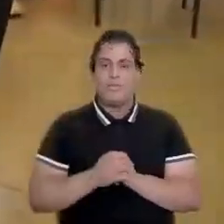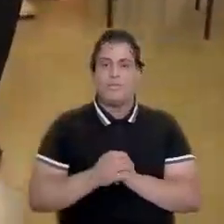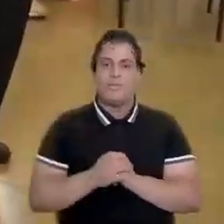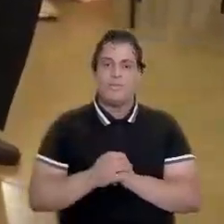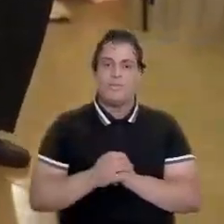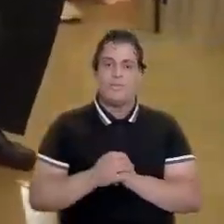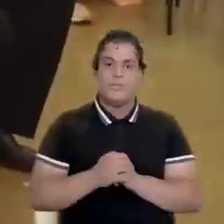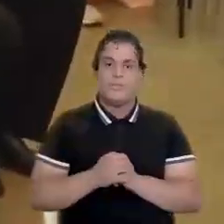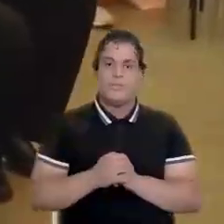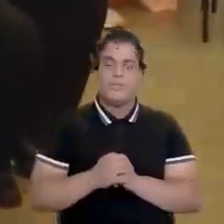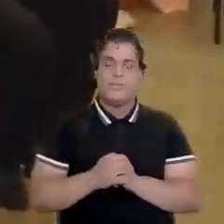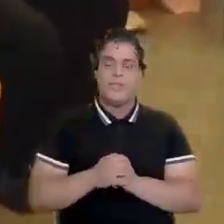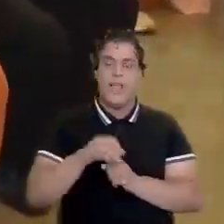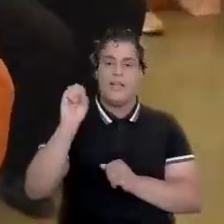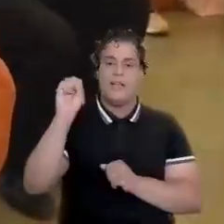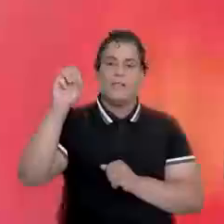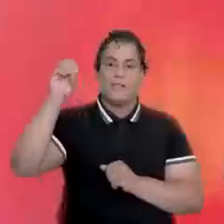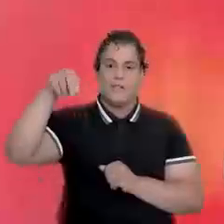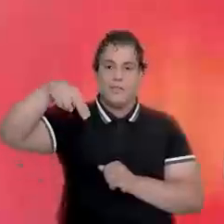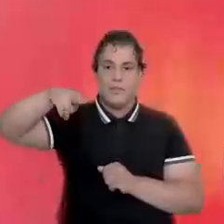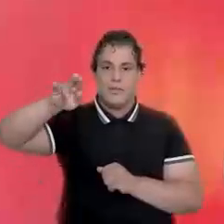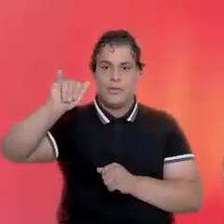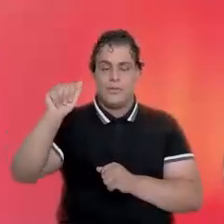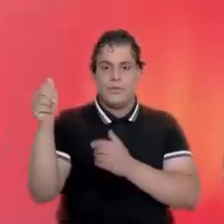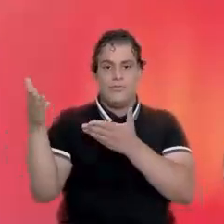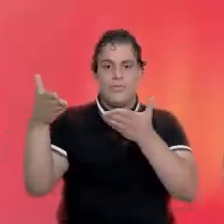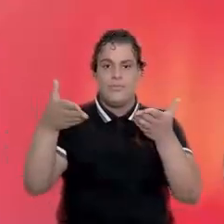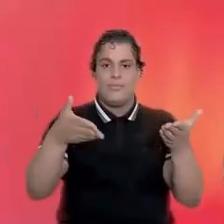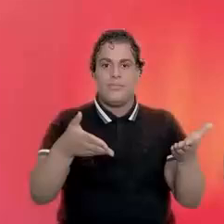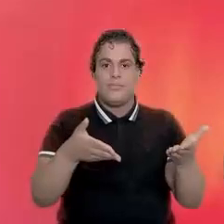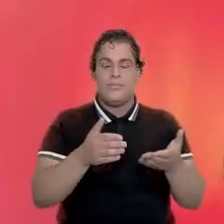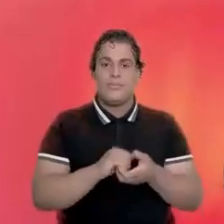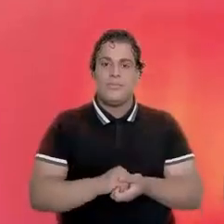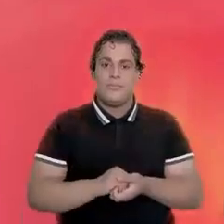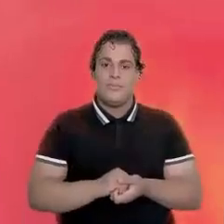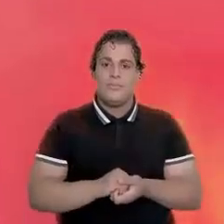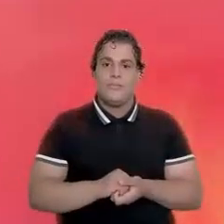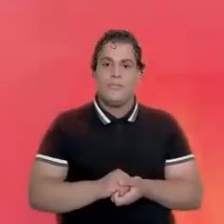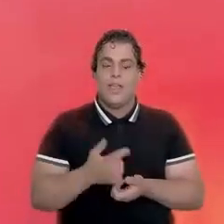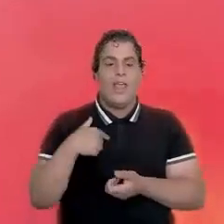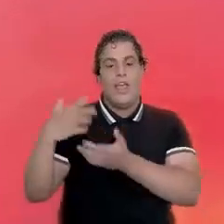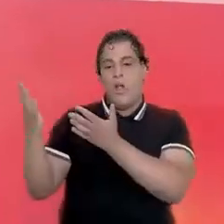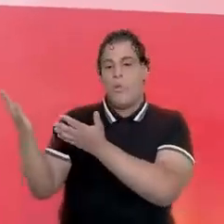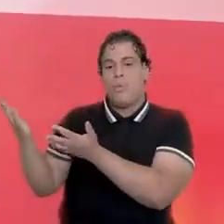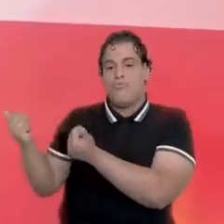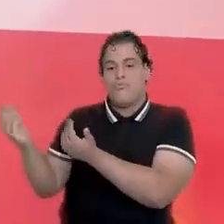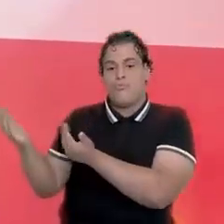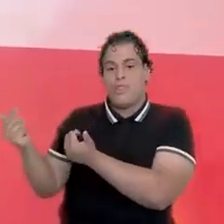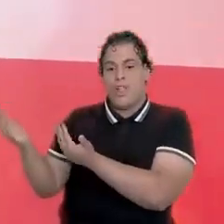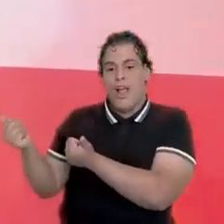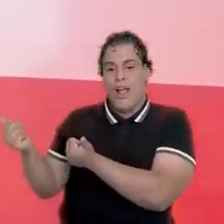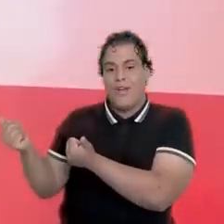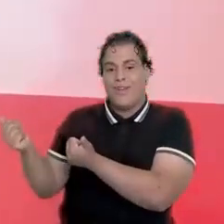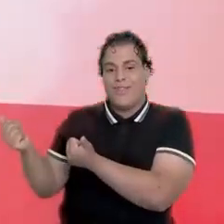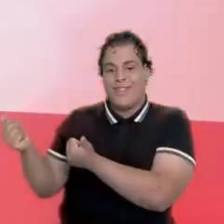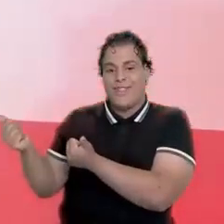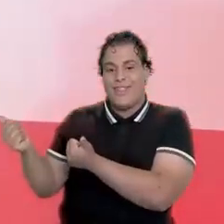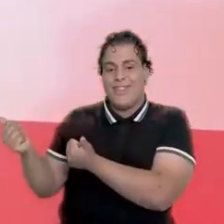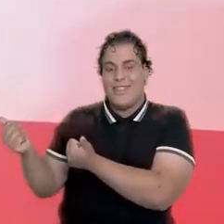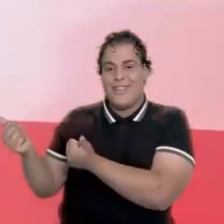Agora, Sônia Martins está aqui. Eu sou uma jovenzinha, assim, sabe?